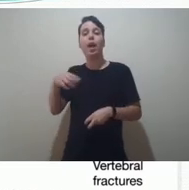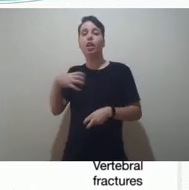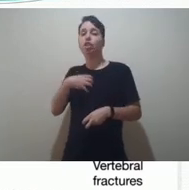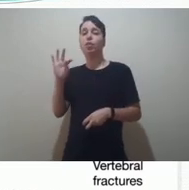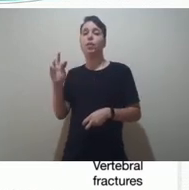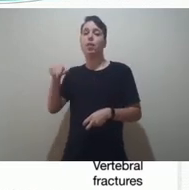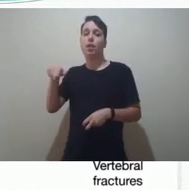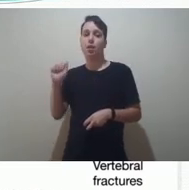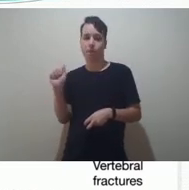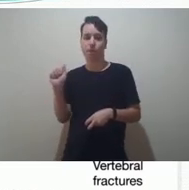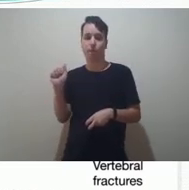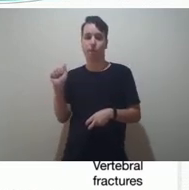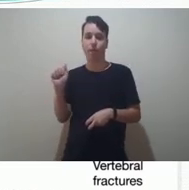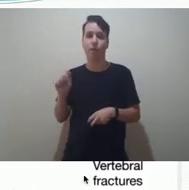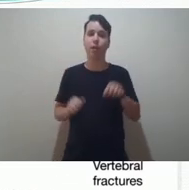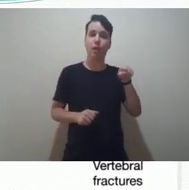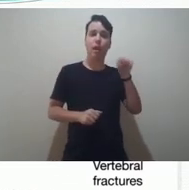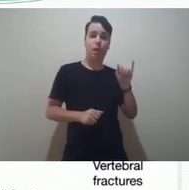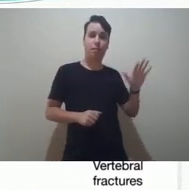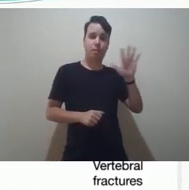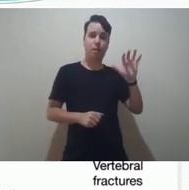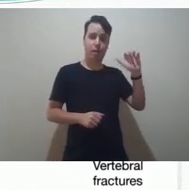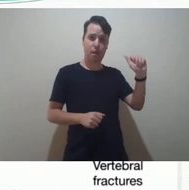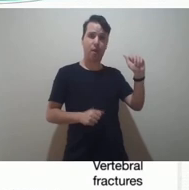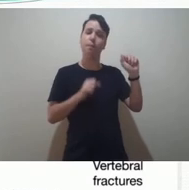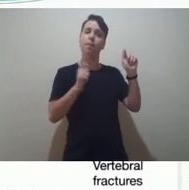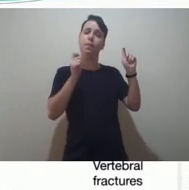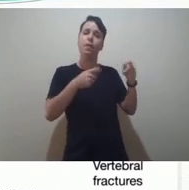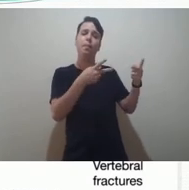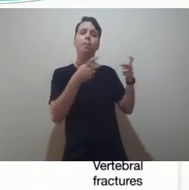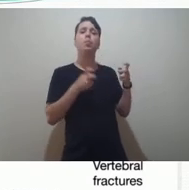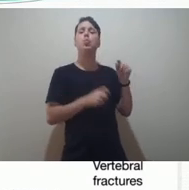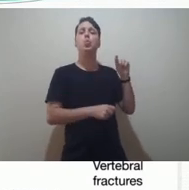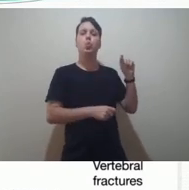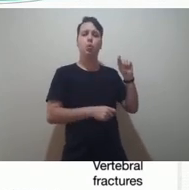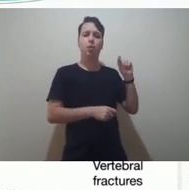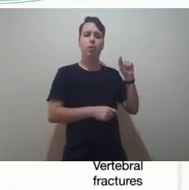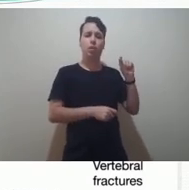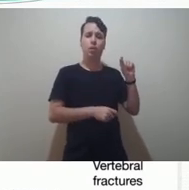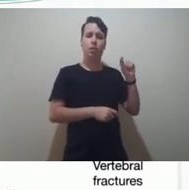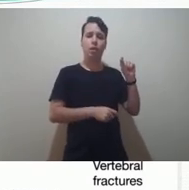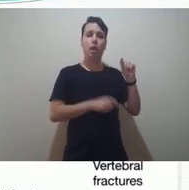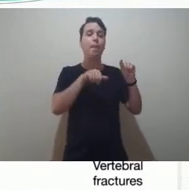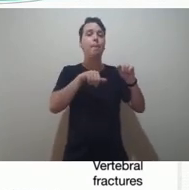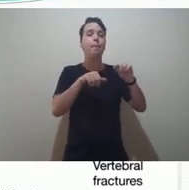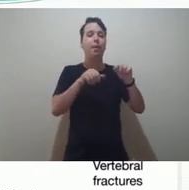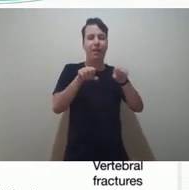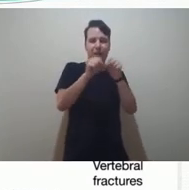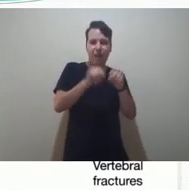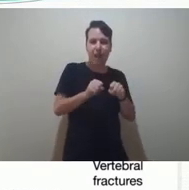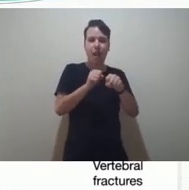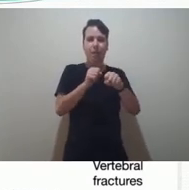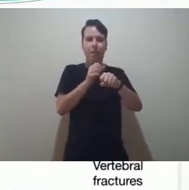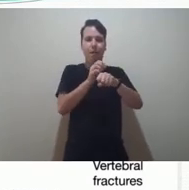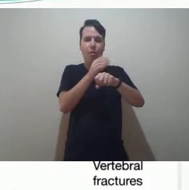as lesões por traumas não acidentais. Então aqui na imagem A gente pode ver que